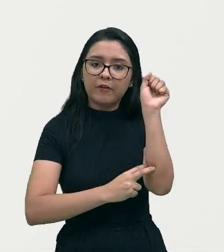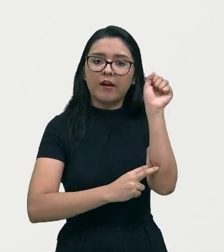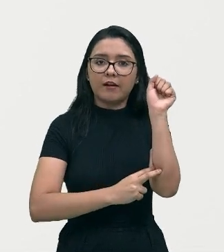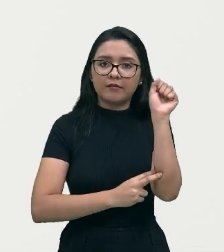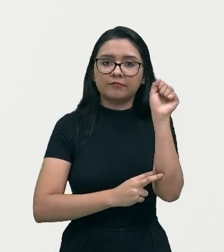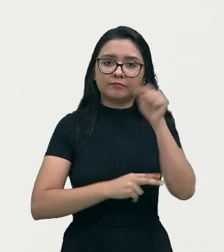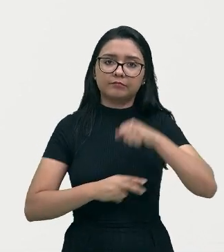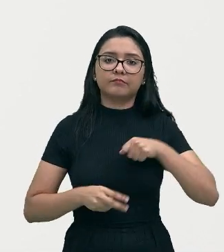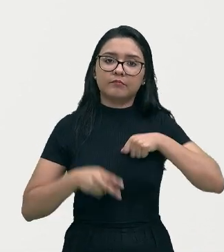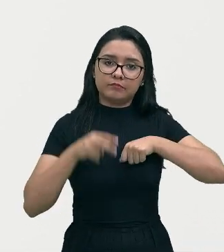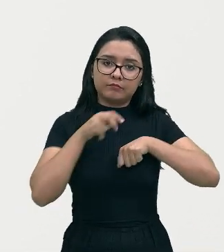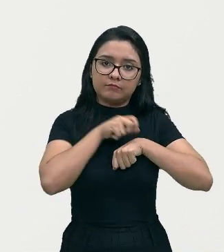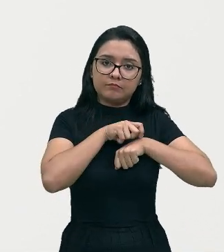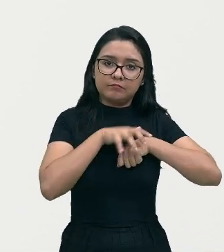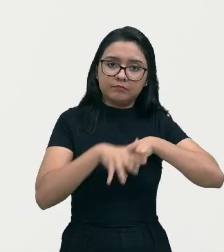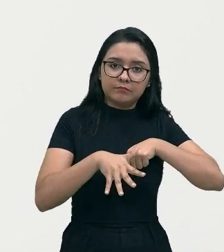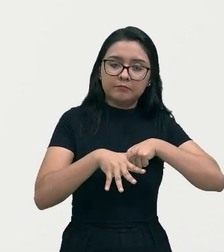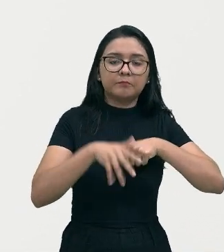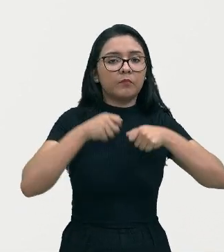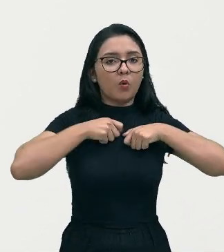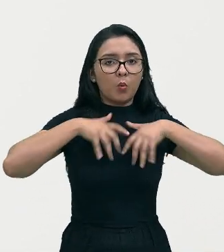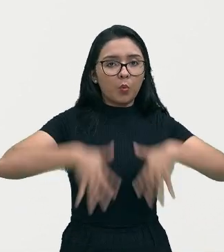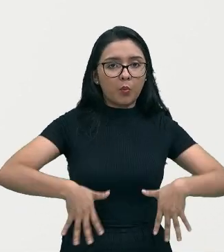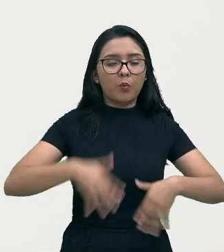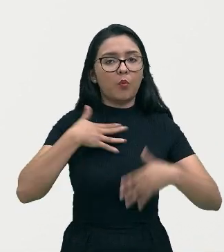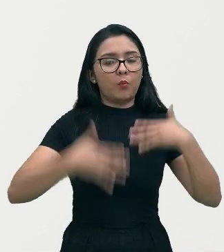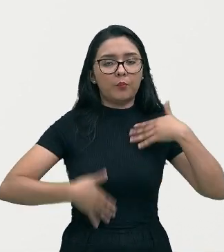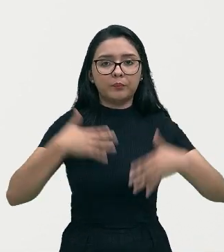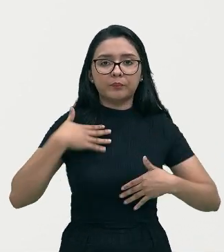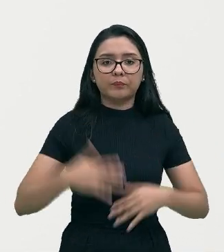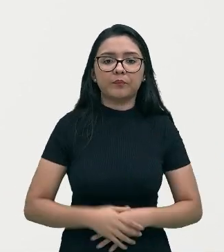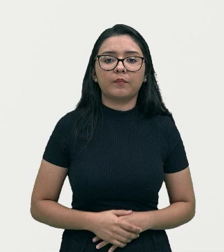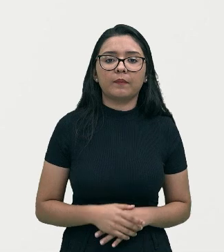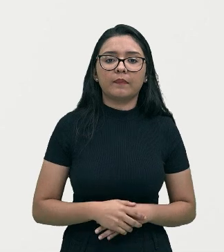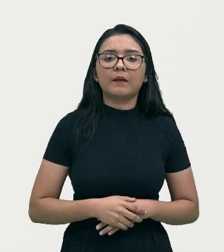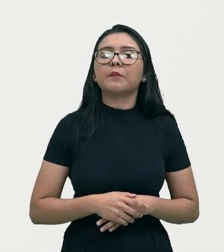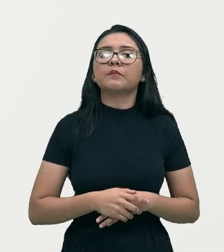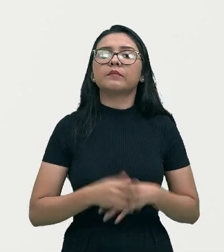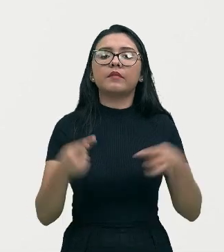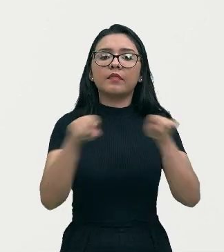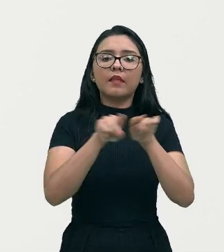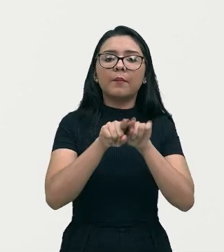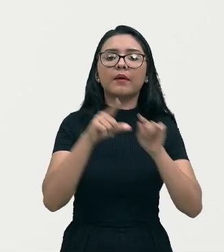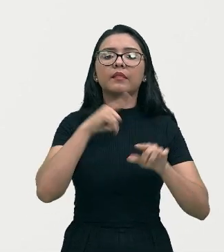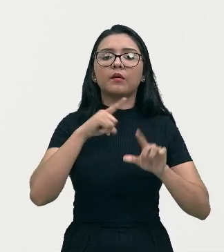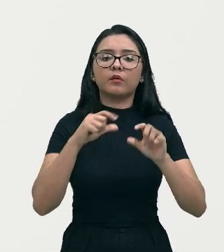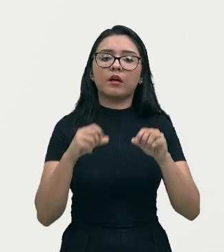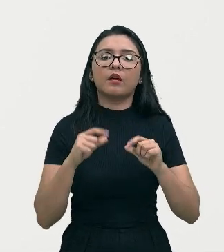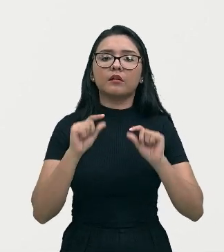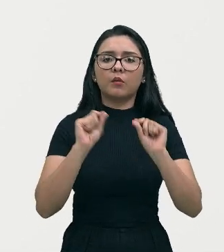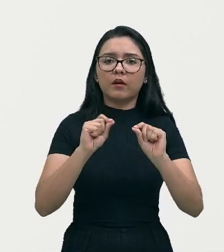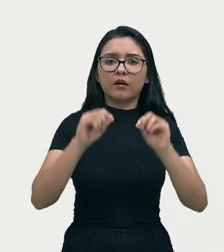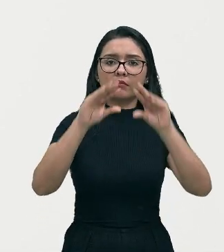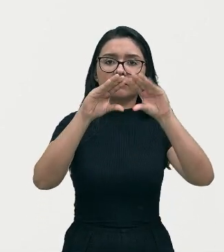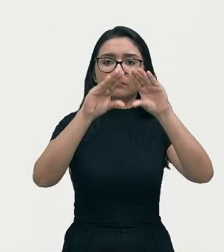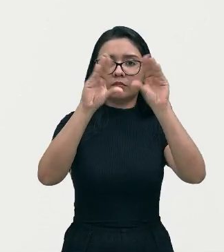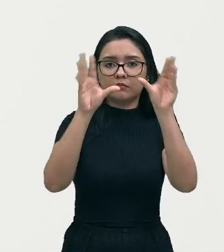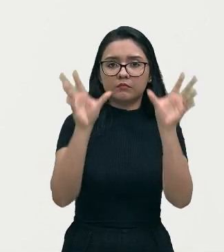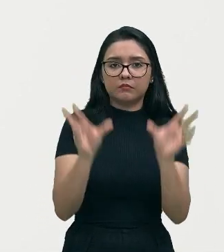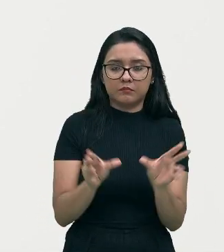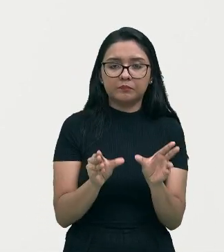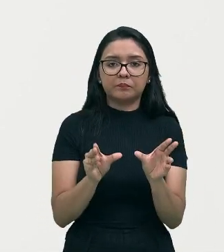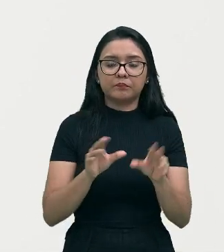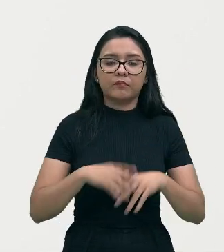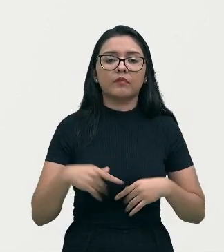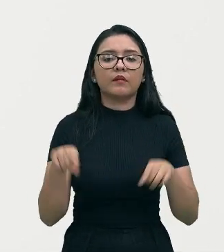circular por todo o corpo, né? Então a gente observa aqui os pulmões, né? Lembrando que o sistema circulatório está intimamente